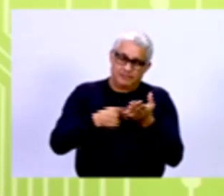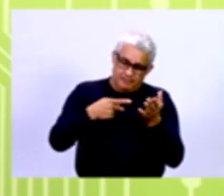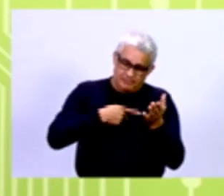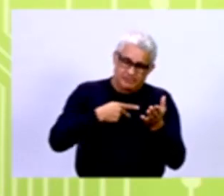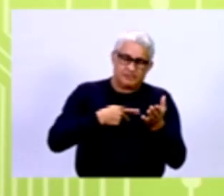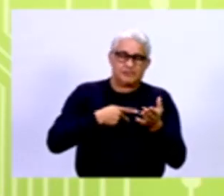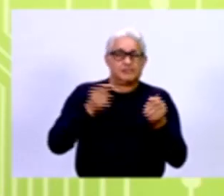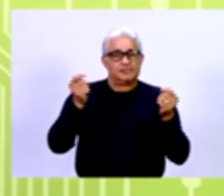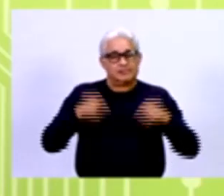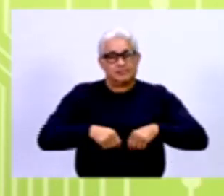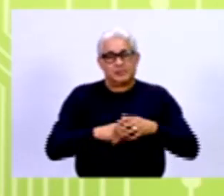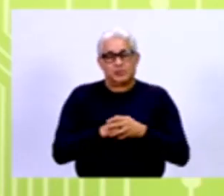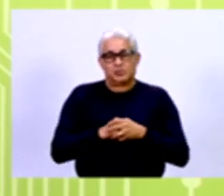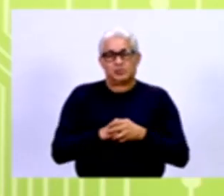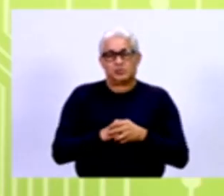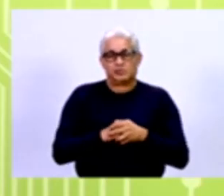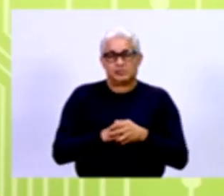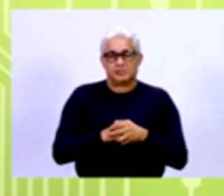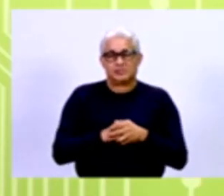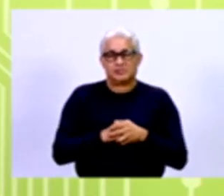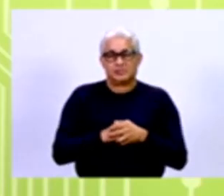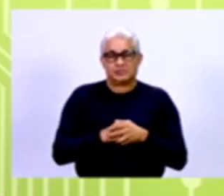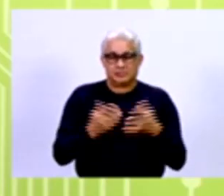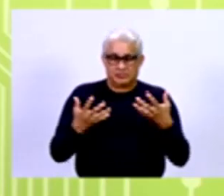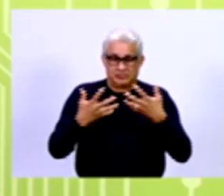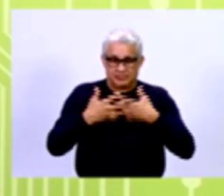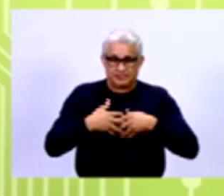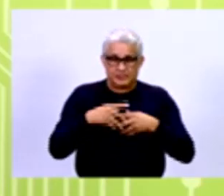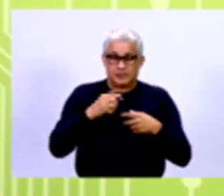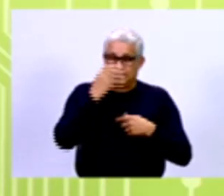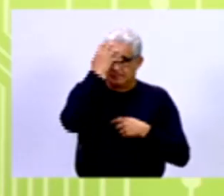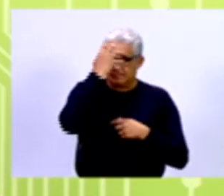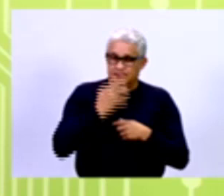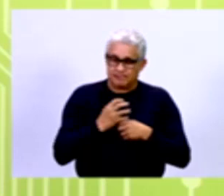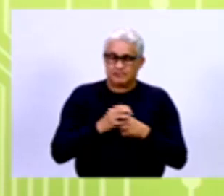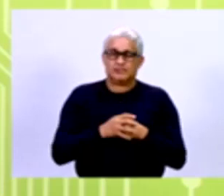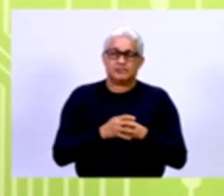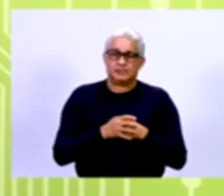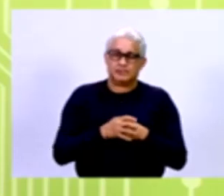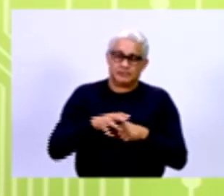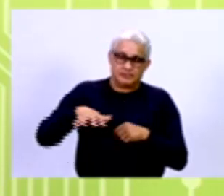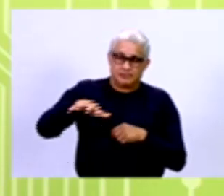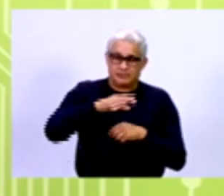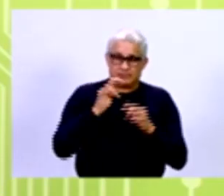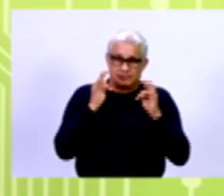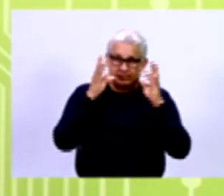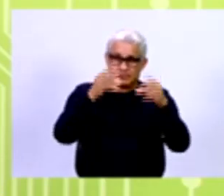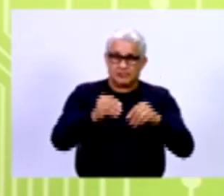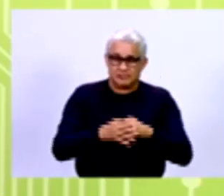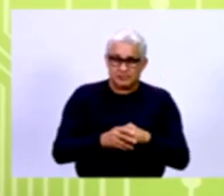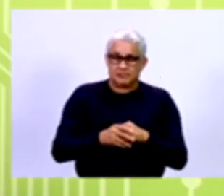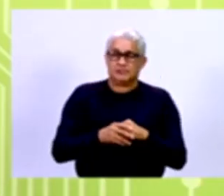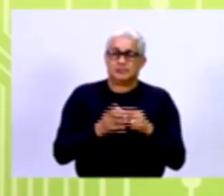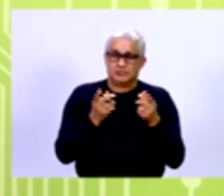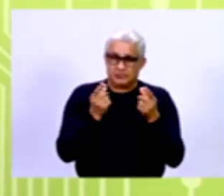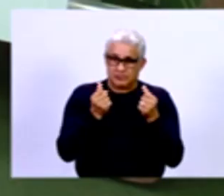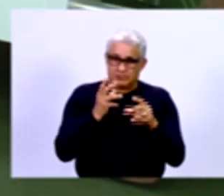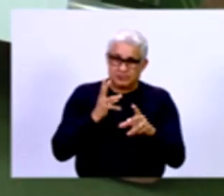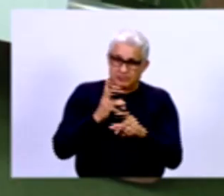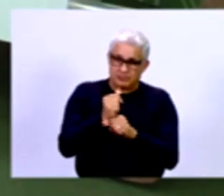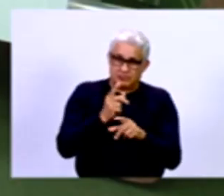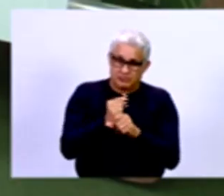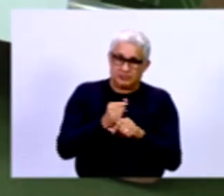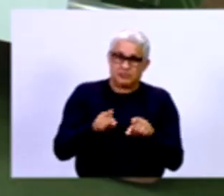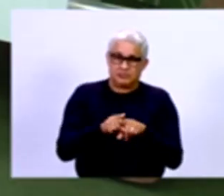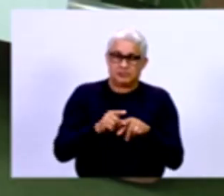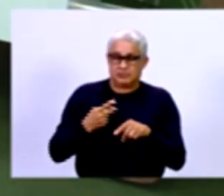possível com uma instituição séria que é o IFRO em todas as áreas. No caso, na área de economia, com a gente. Somos eu e a Denise